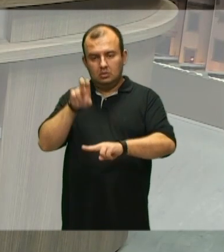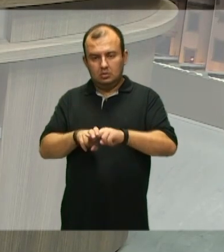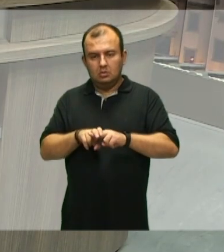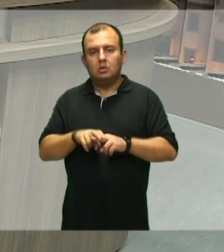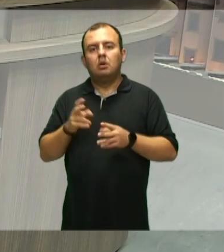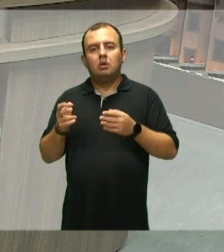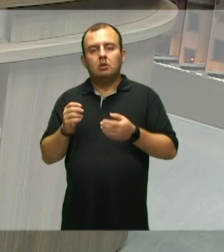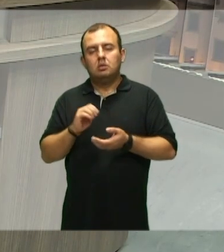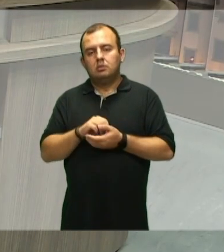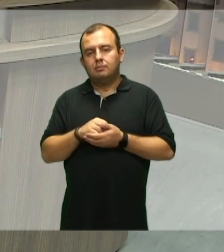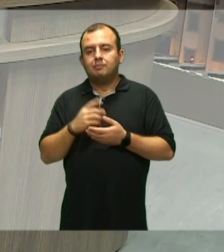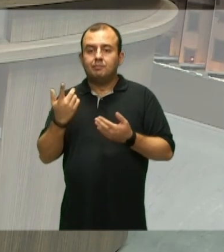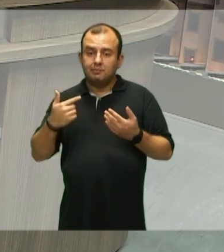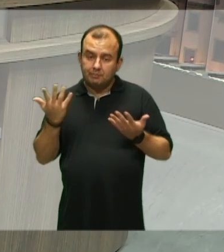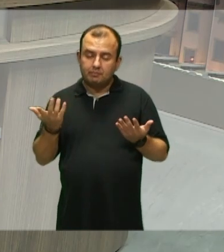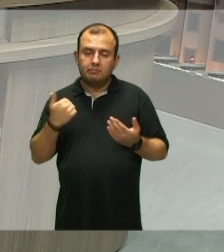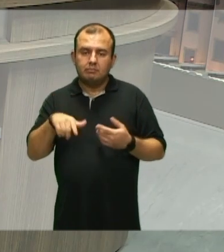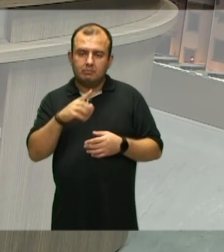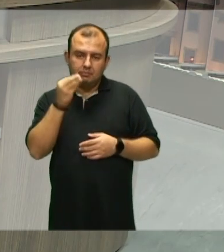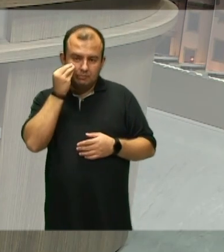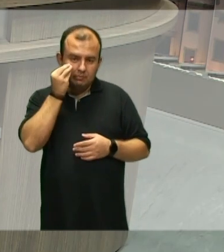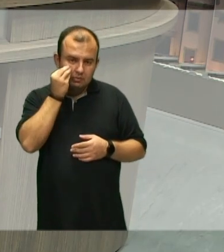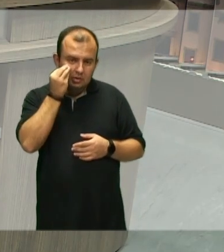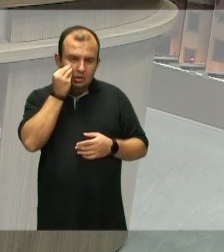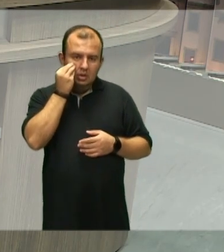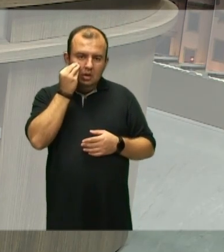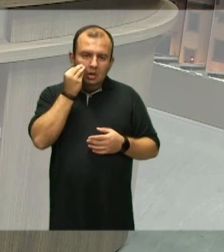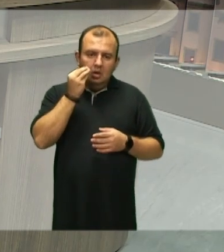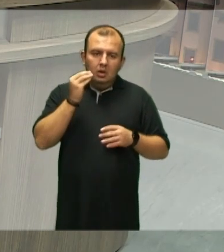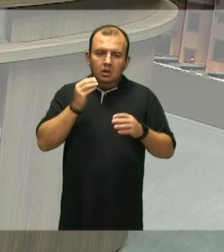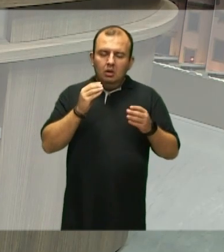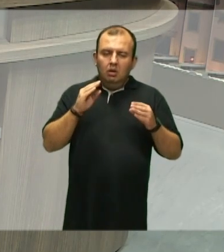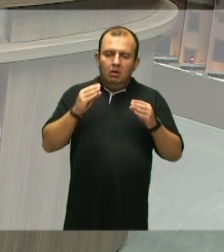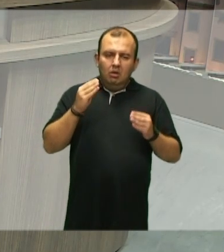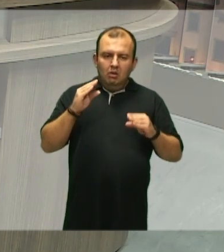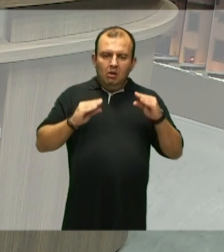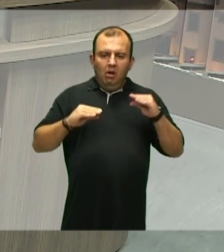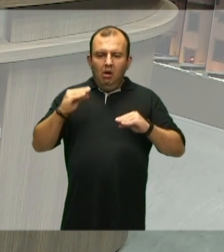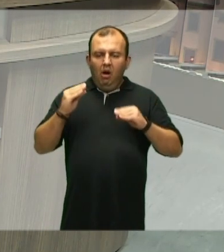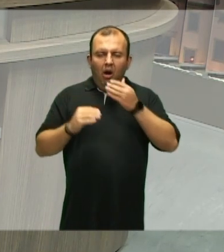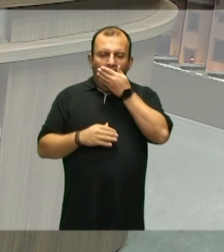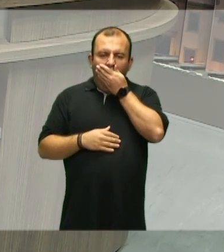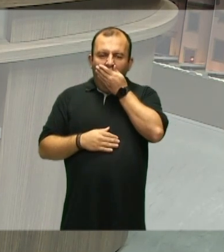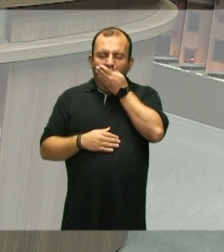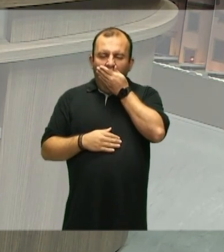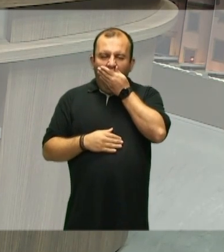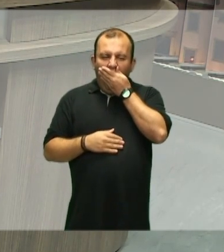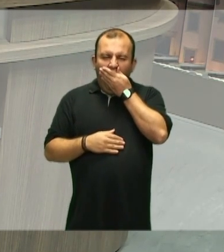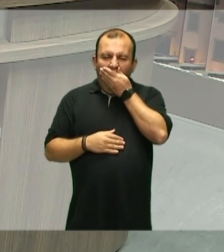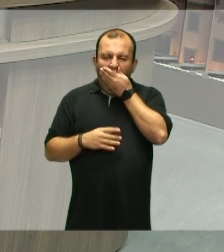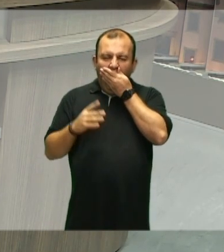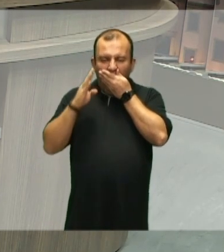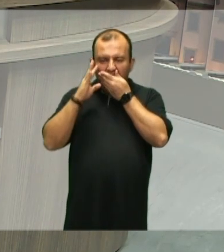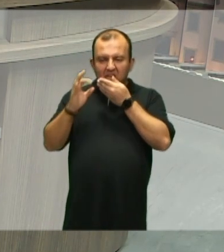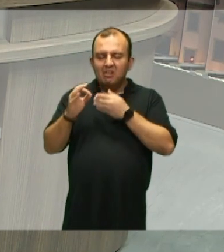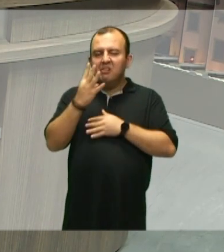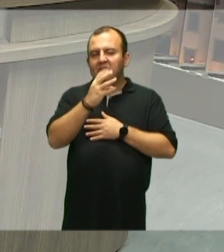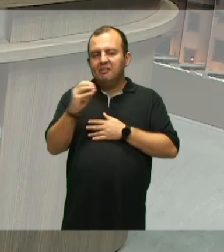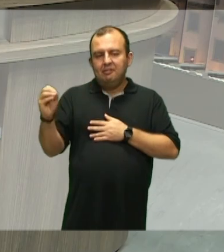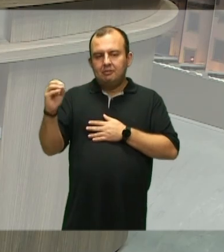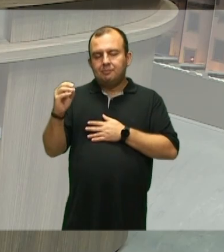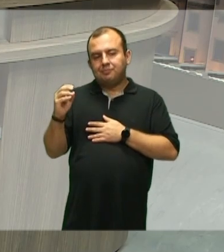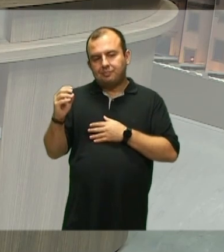né? Então, a gente tenta ter essa flexibilidade. Como que você mantém a atenção de 400,